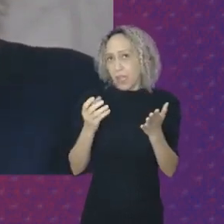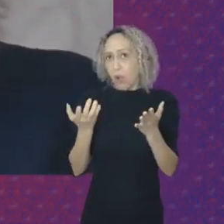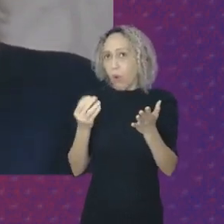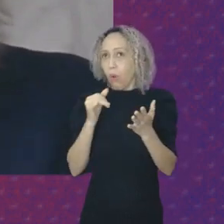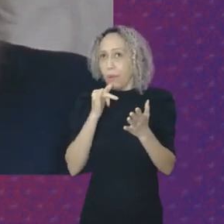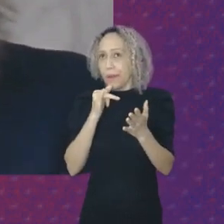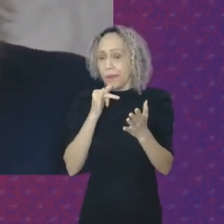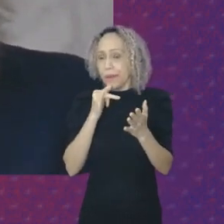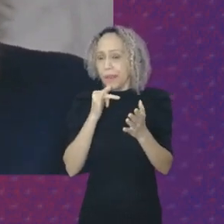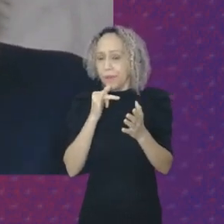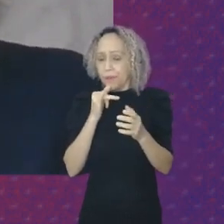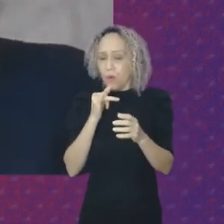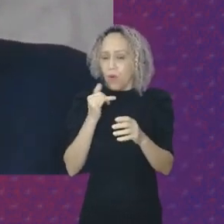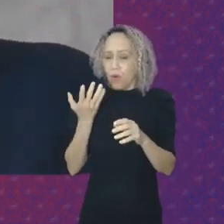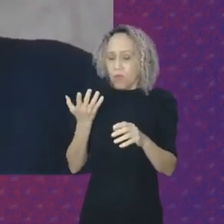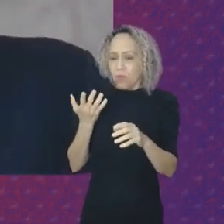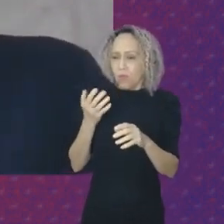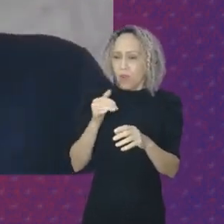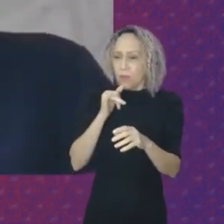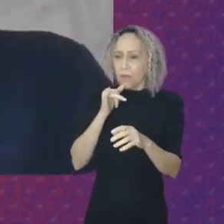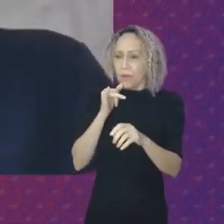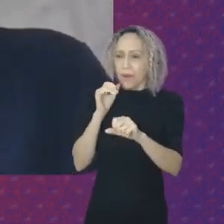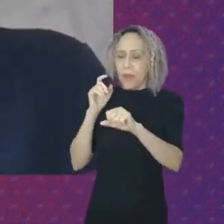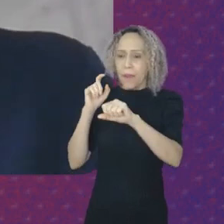mulher em situação de violência,